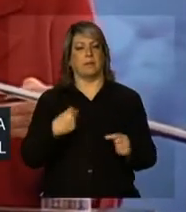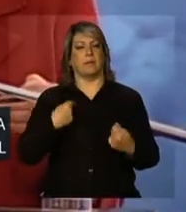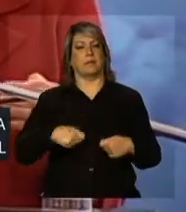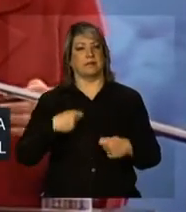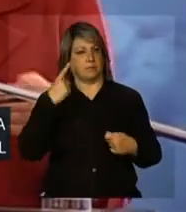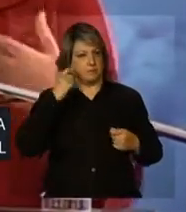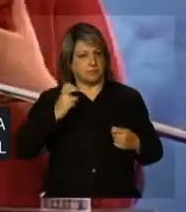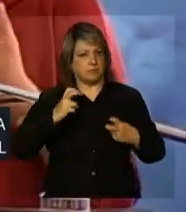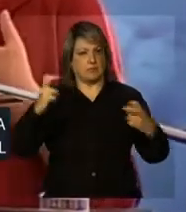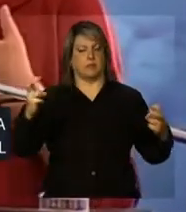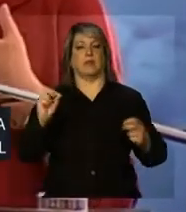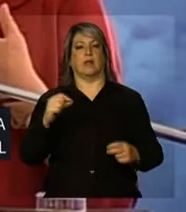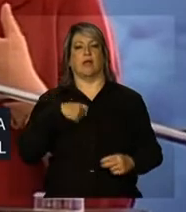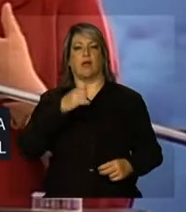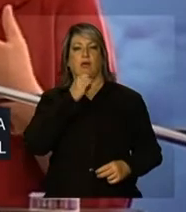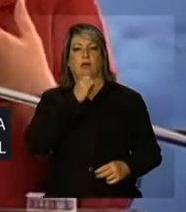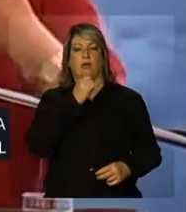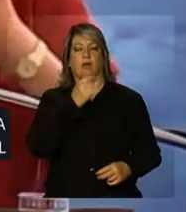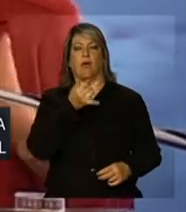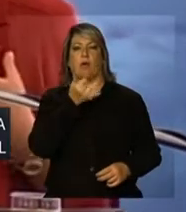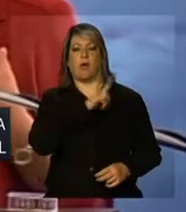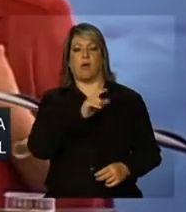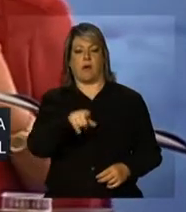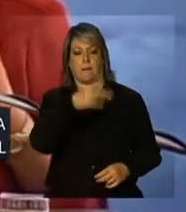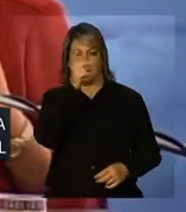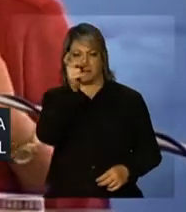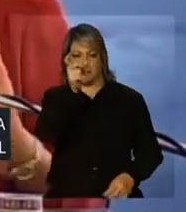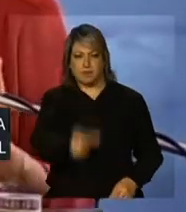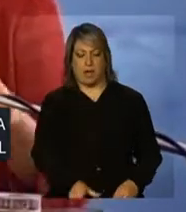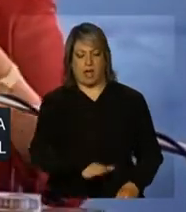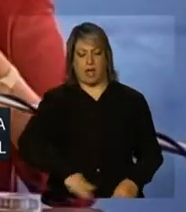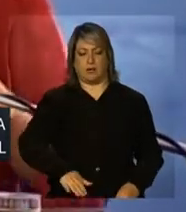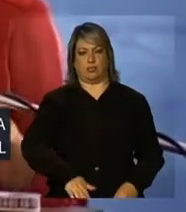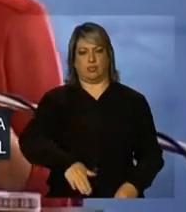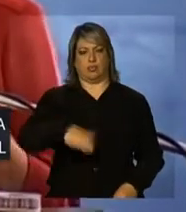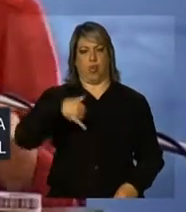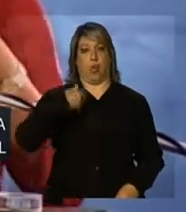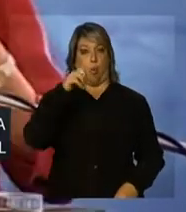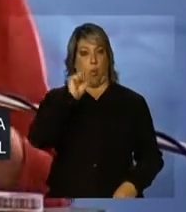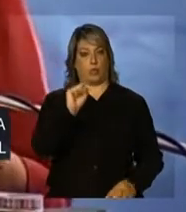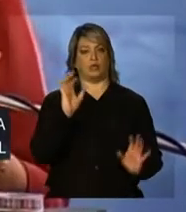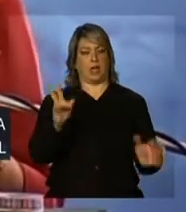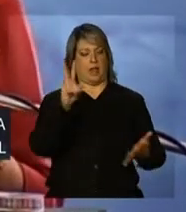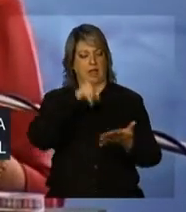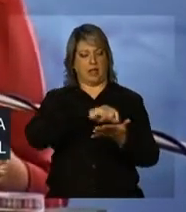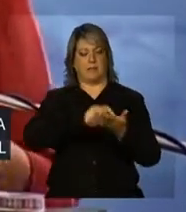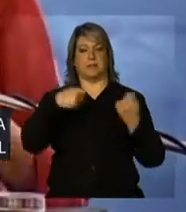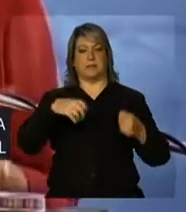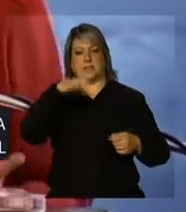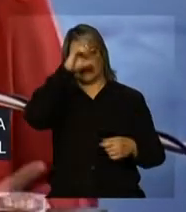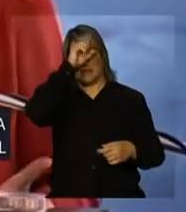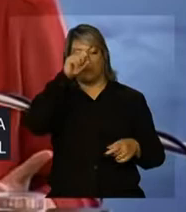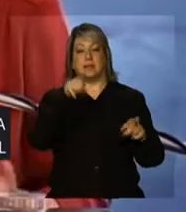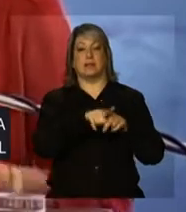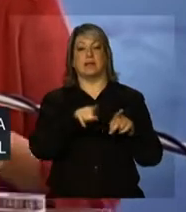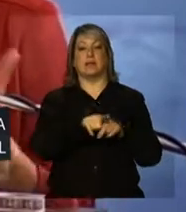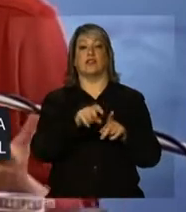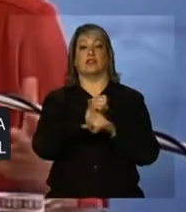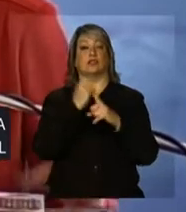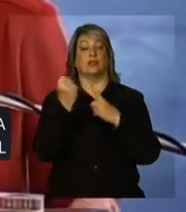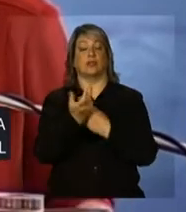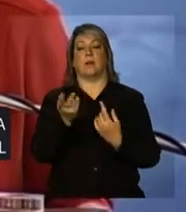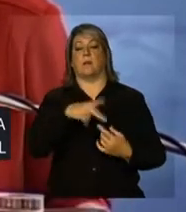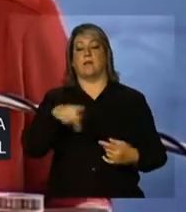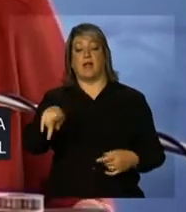custo para superar dela como pessoa da sociedade dos professores e muitas vezes